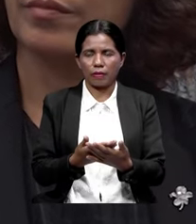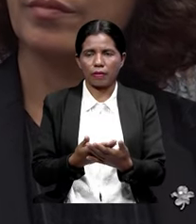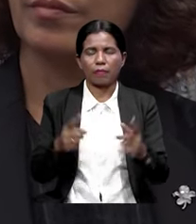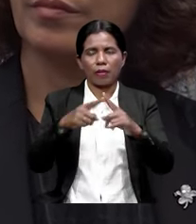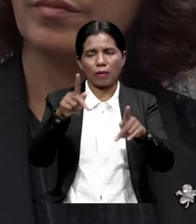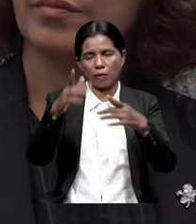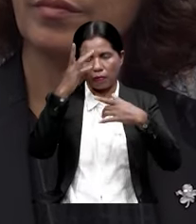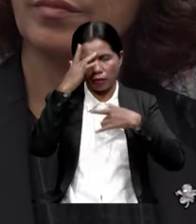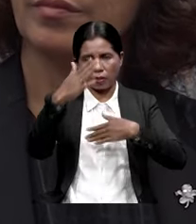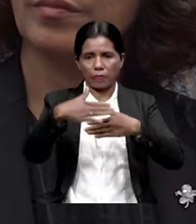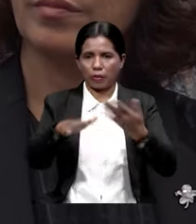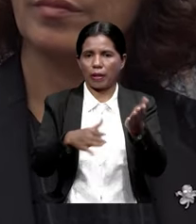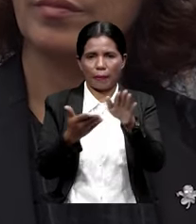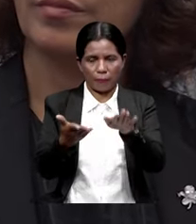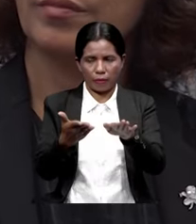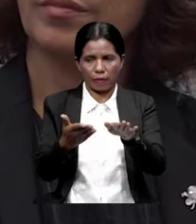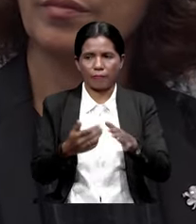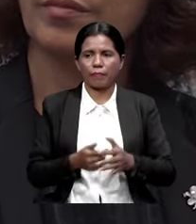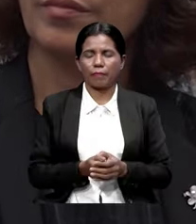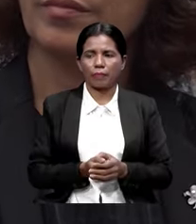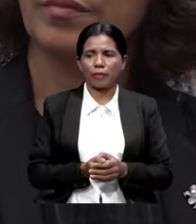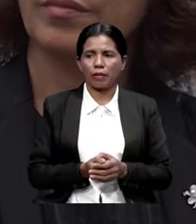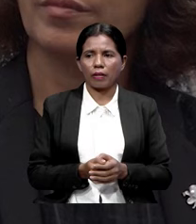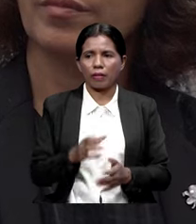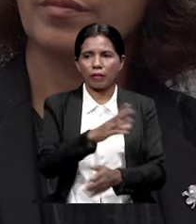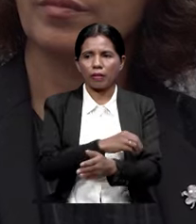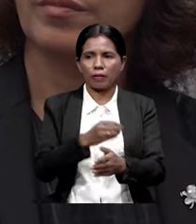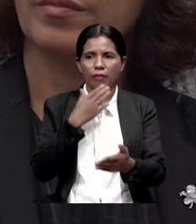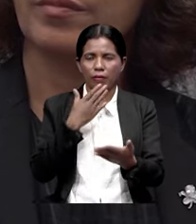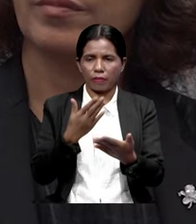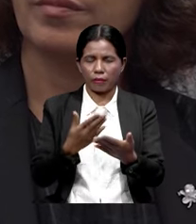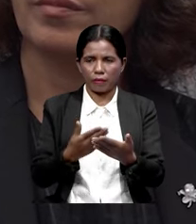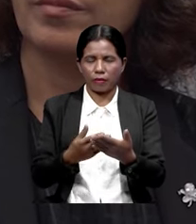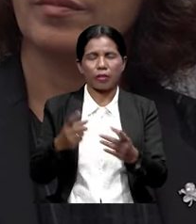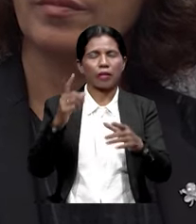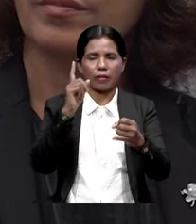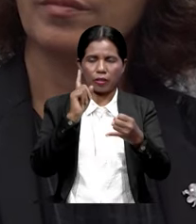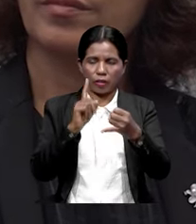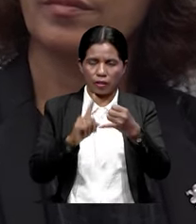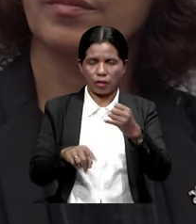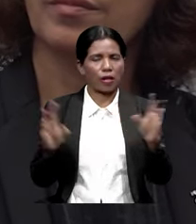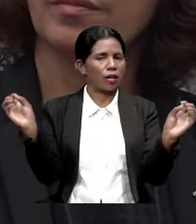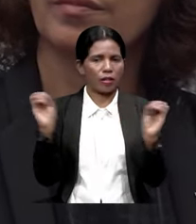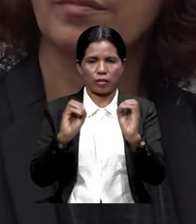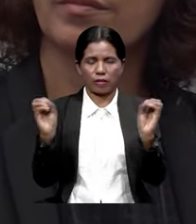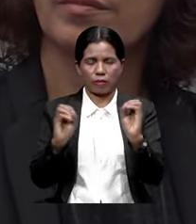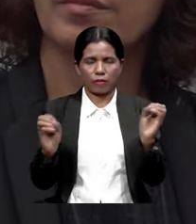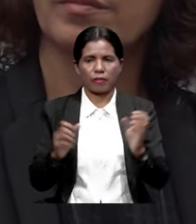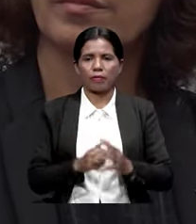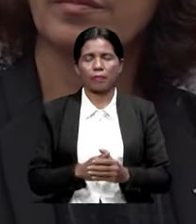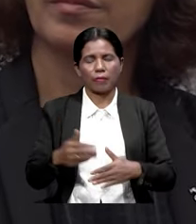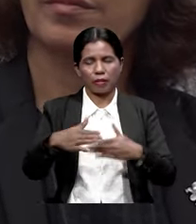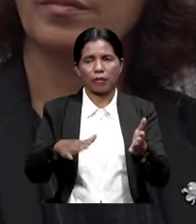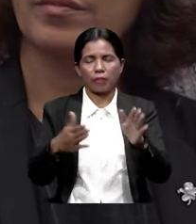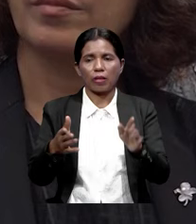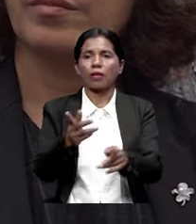Paciente não mata mate ou termina minha fase termina terminação não na Laos temos